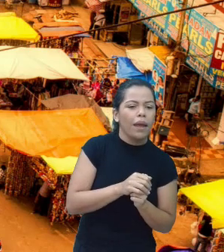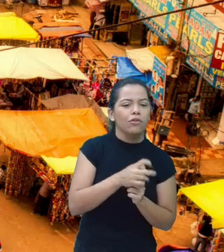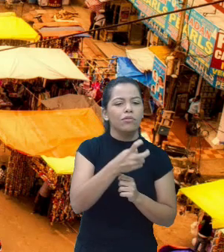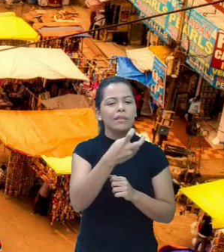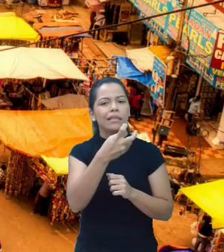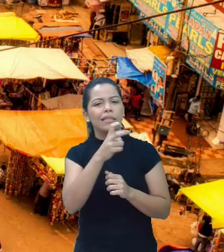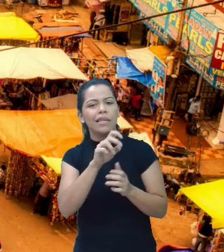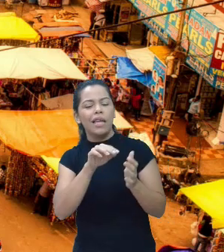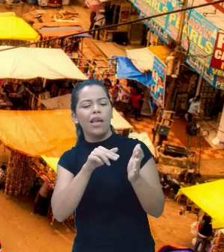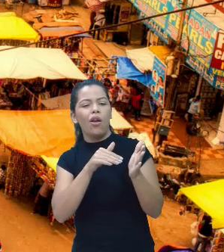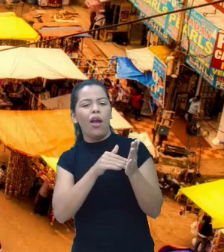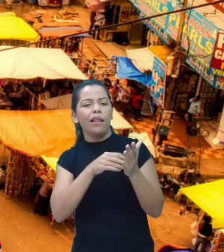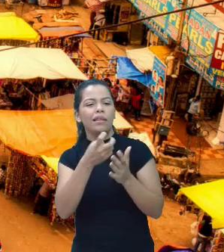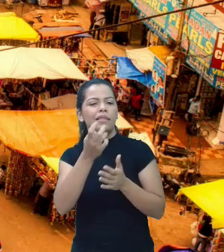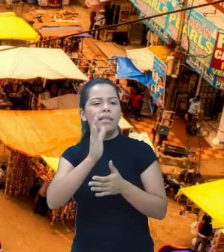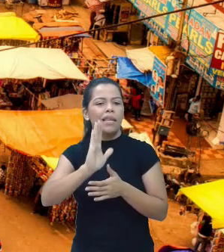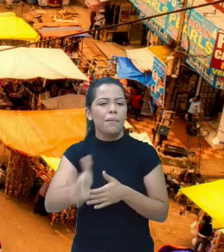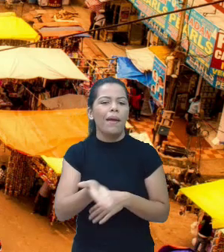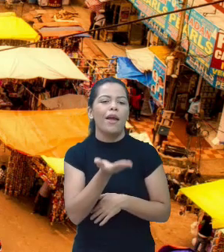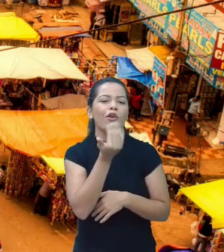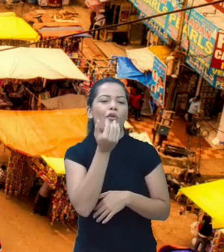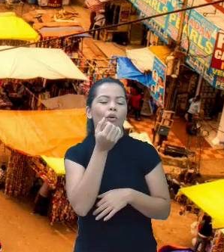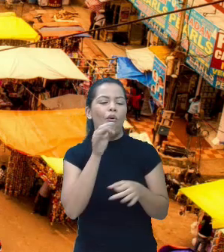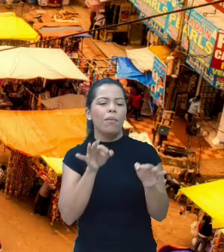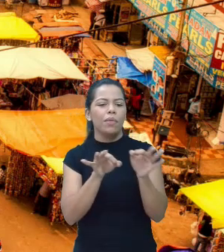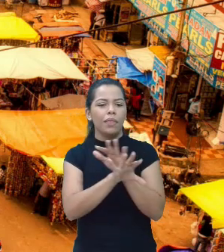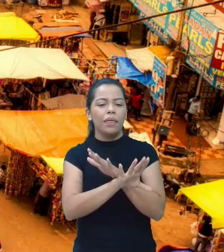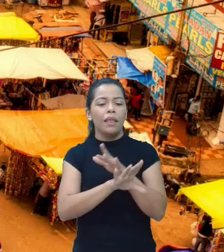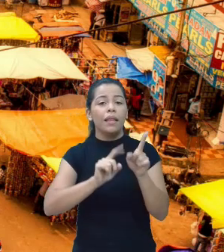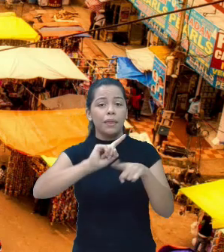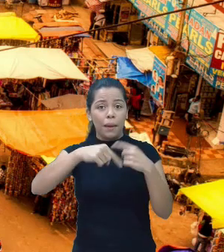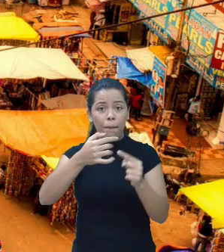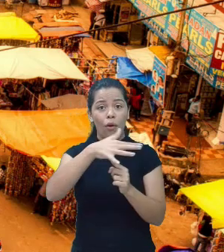almoça, janta e ceia, depois que a feira termina.